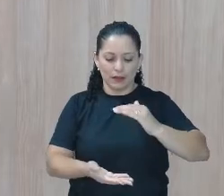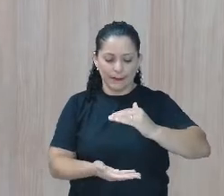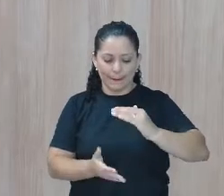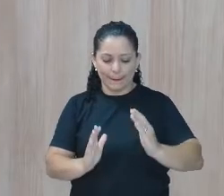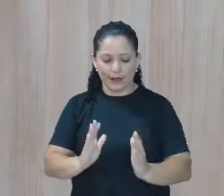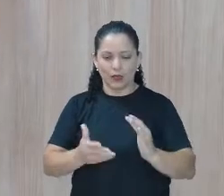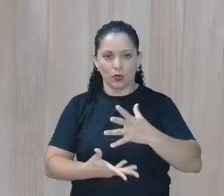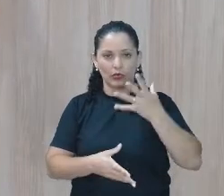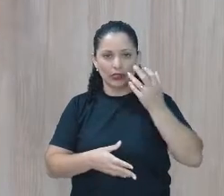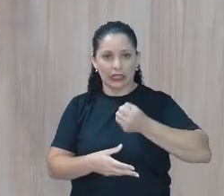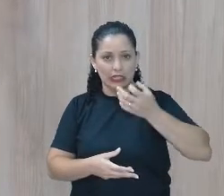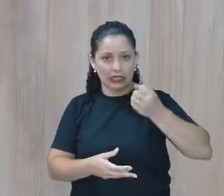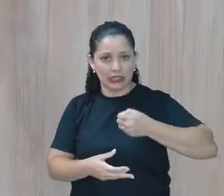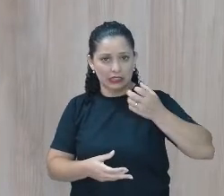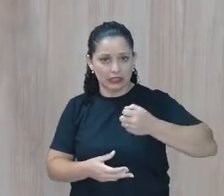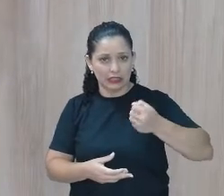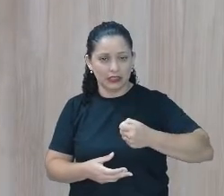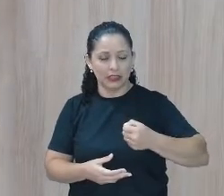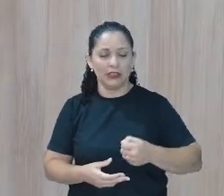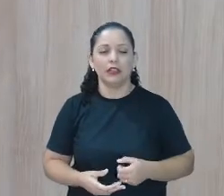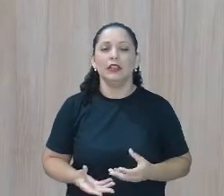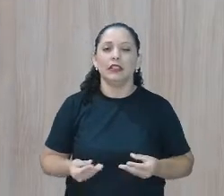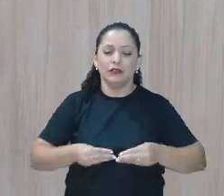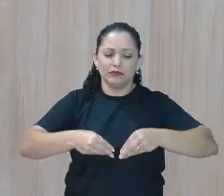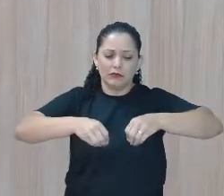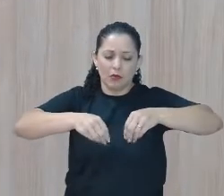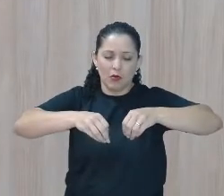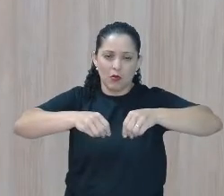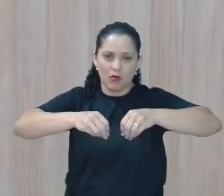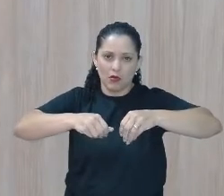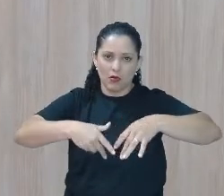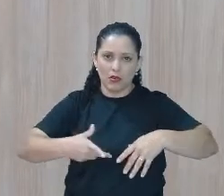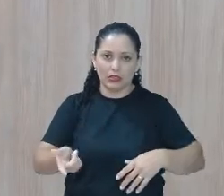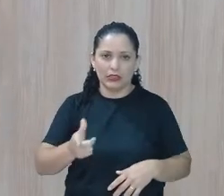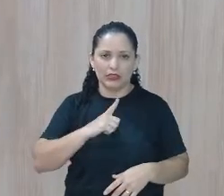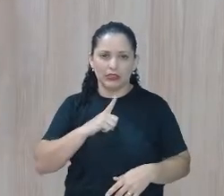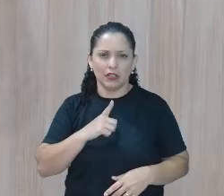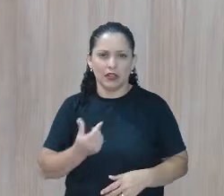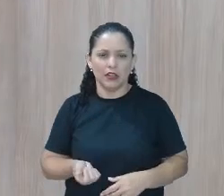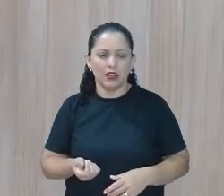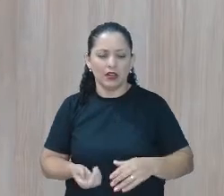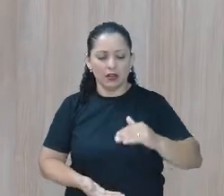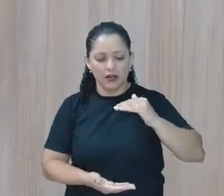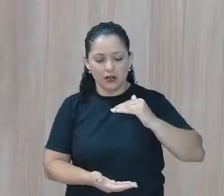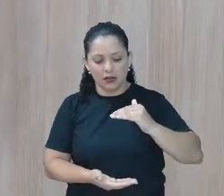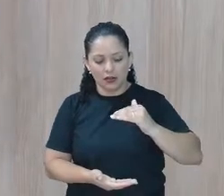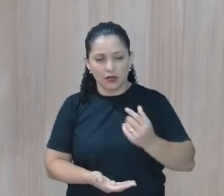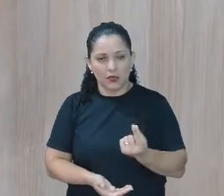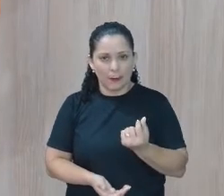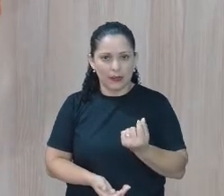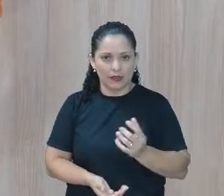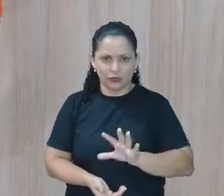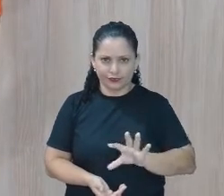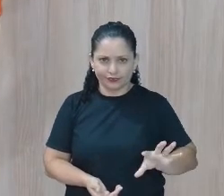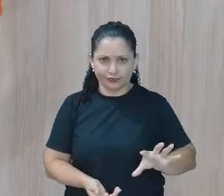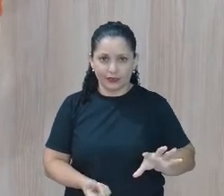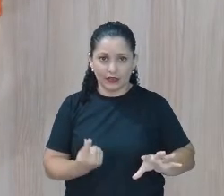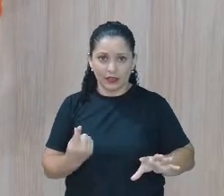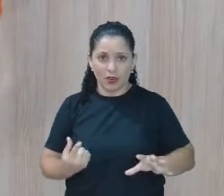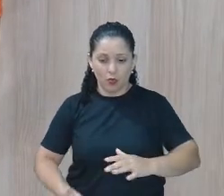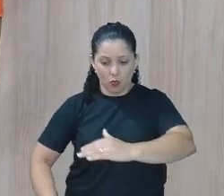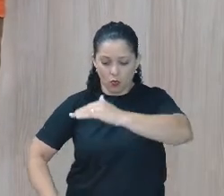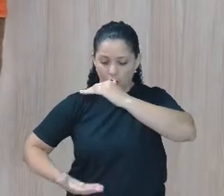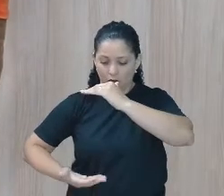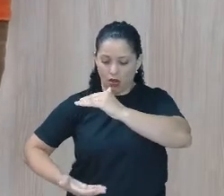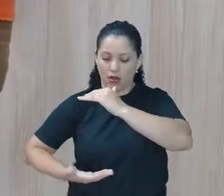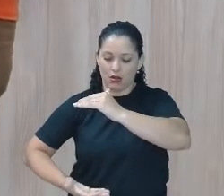leite em pó de 200 gramas por um preço lá X. E tinha um pacotão bem grandão de 1 quilo,